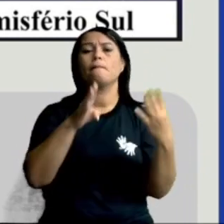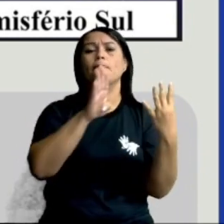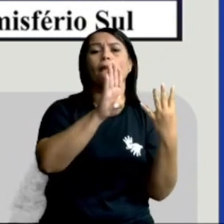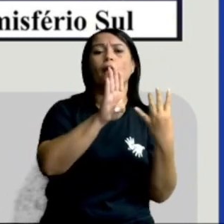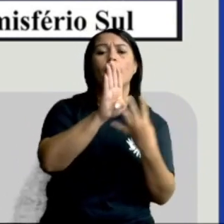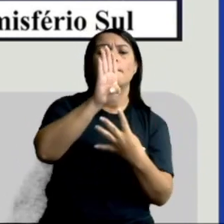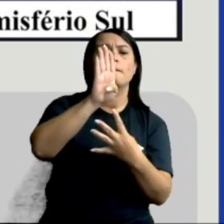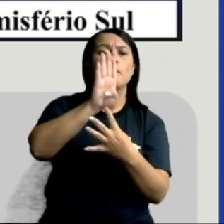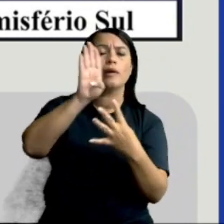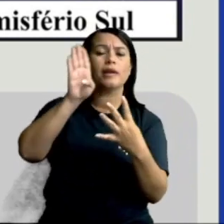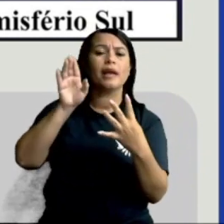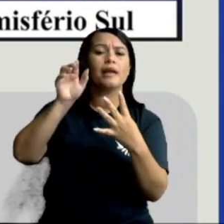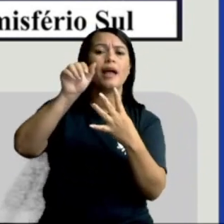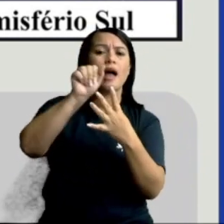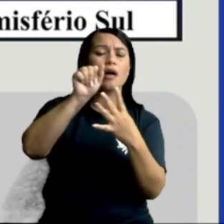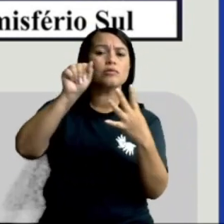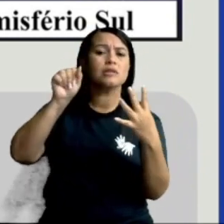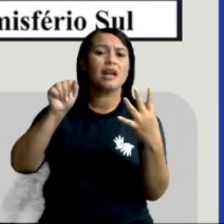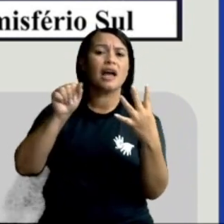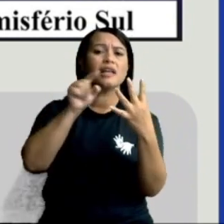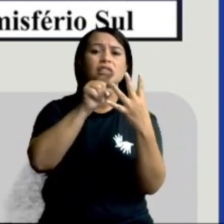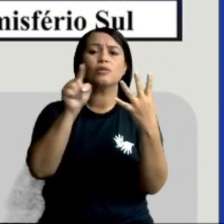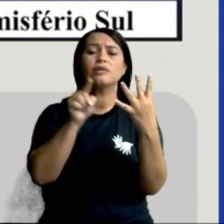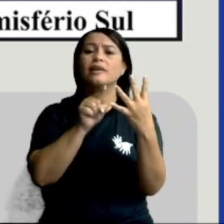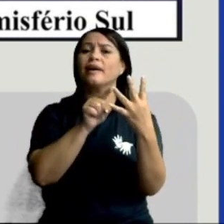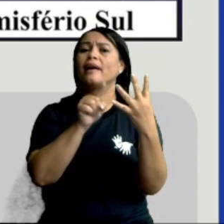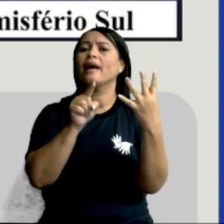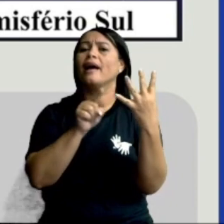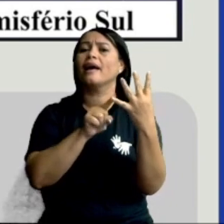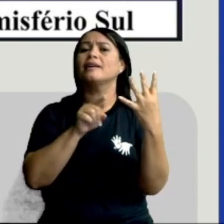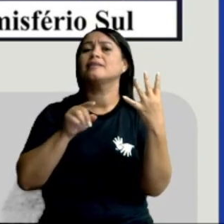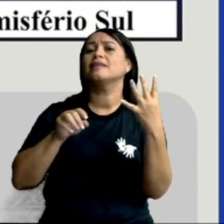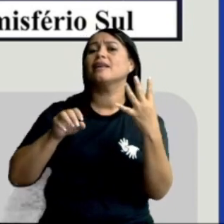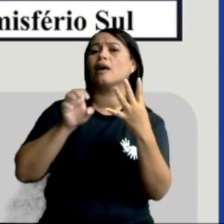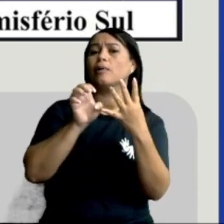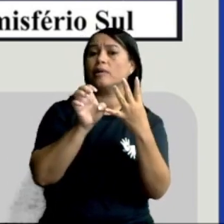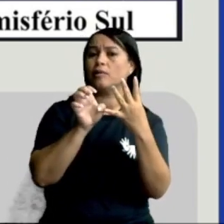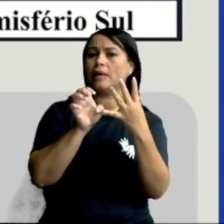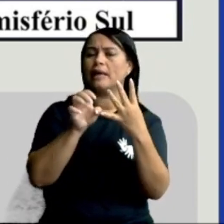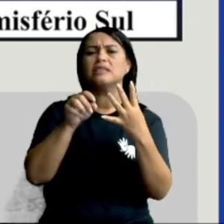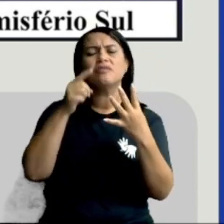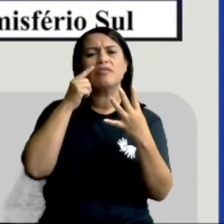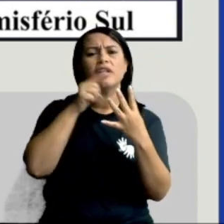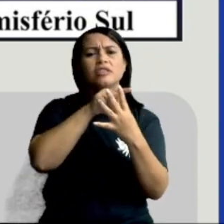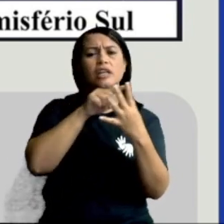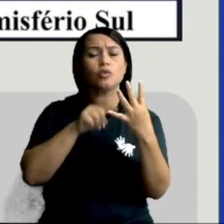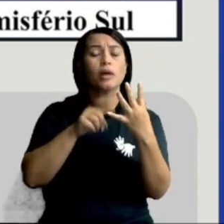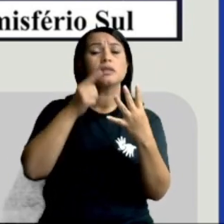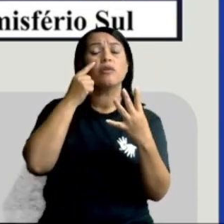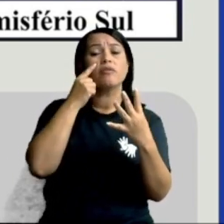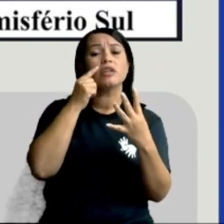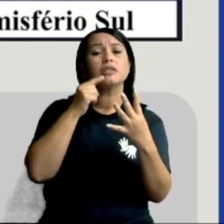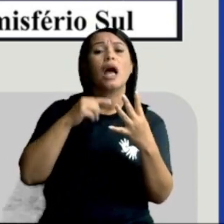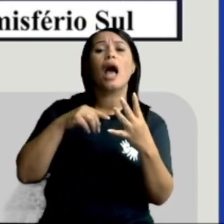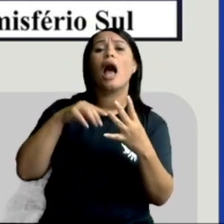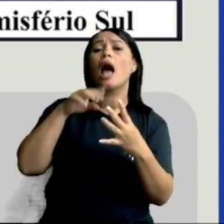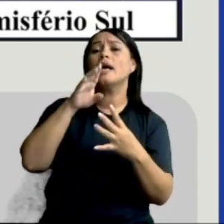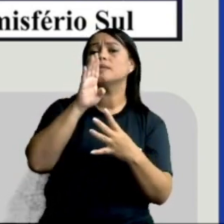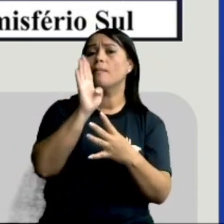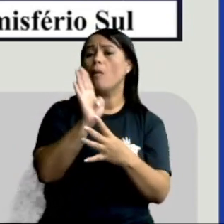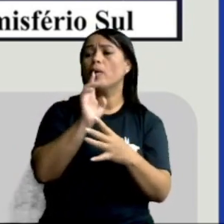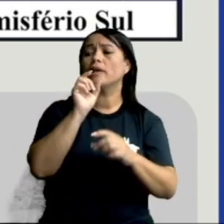boreais, austrais, zodiacais e equatoriais. As boreais são